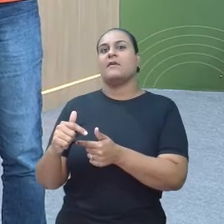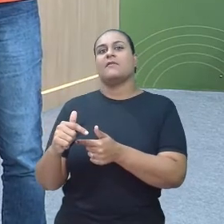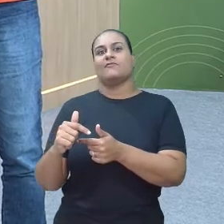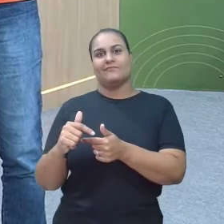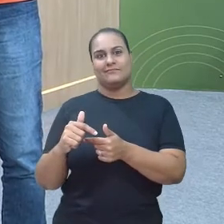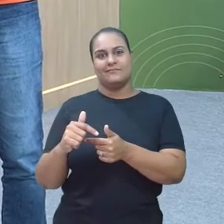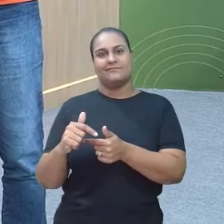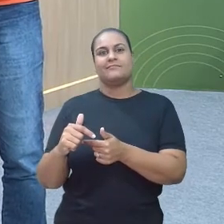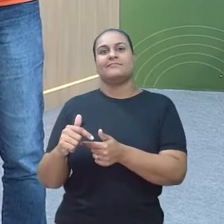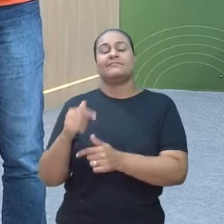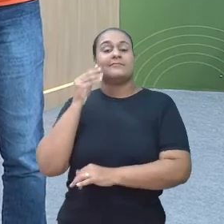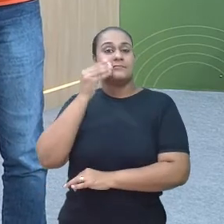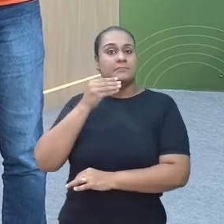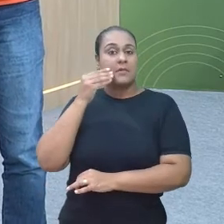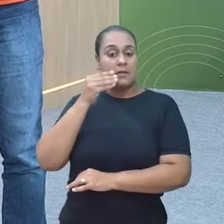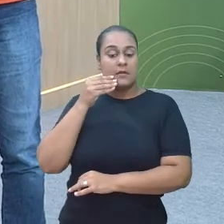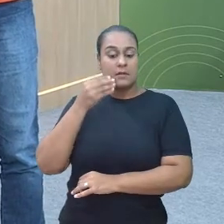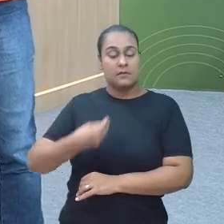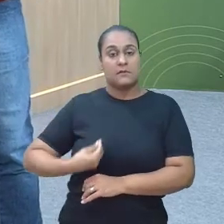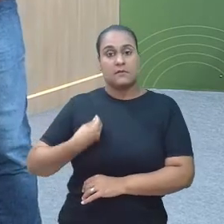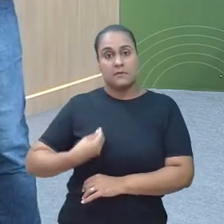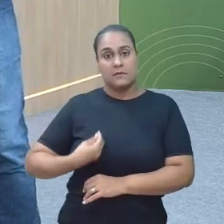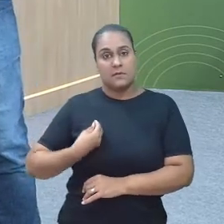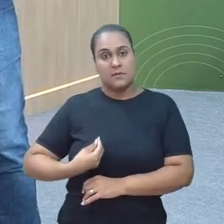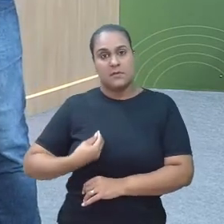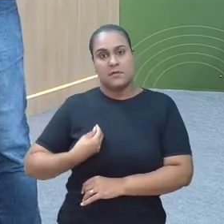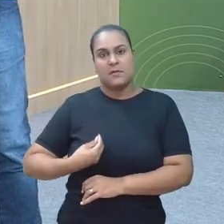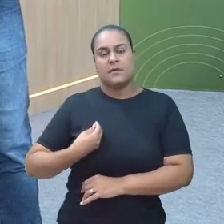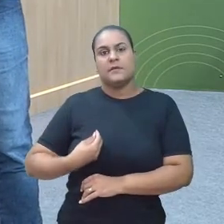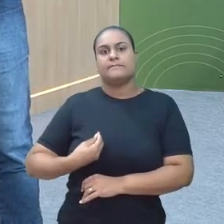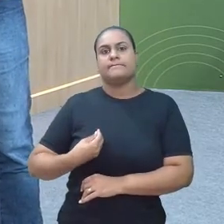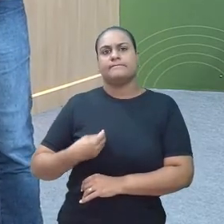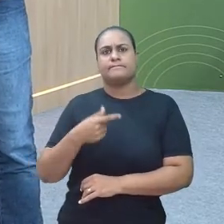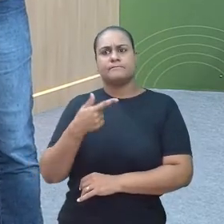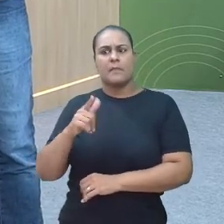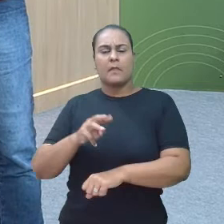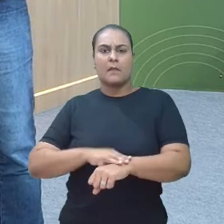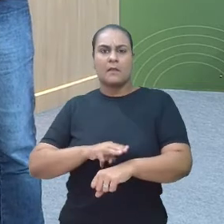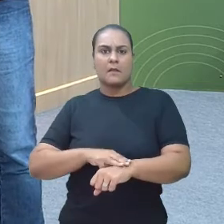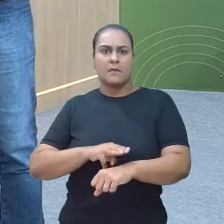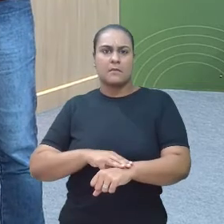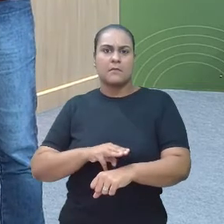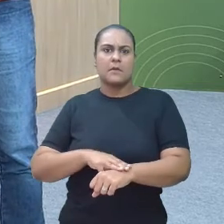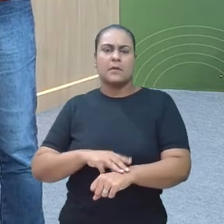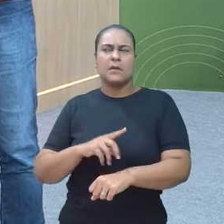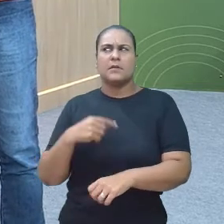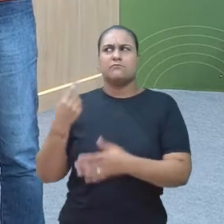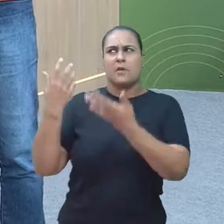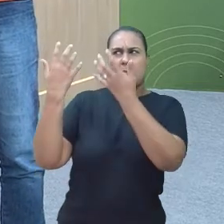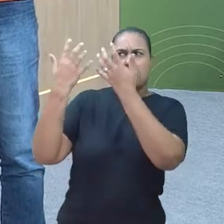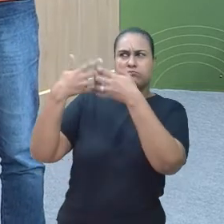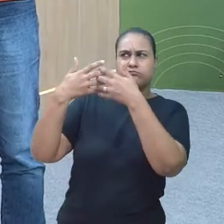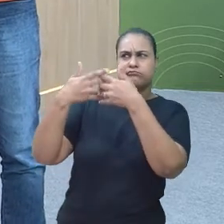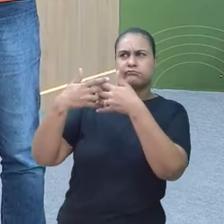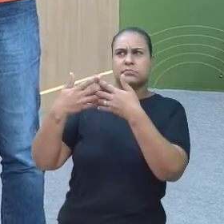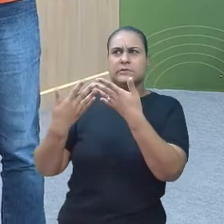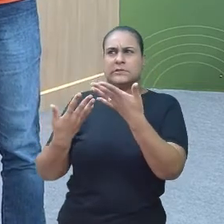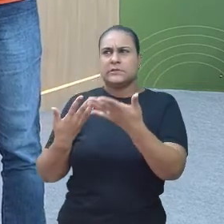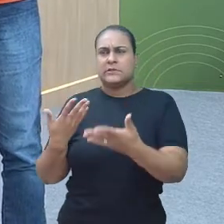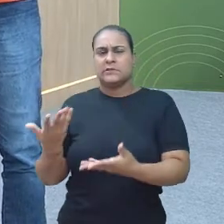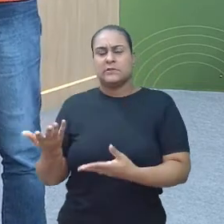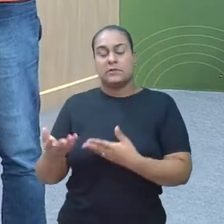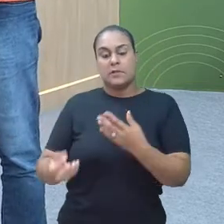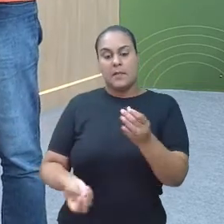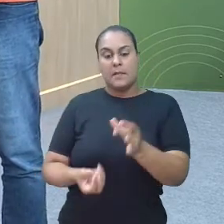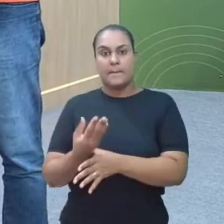de experiências vivenciadas, né, em outros momentos e acabam refletindo nessa produção de